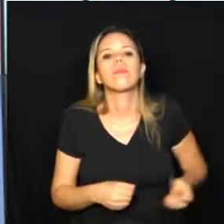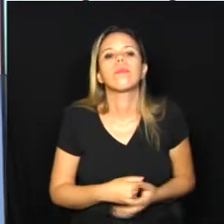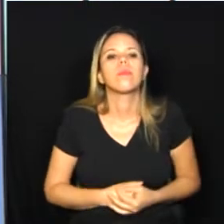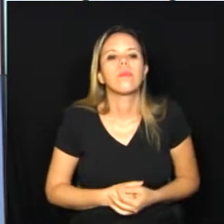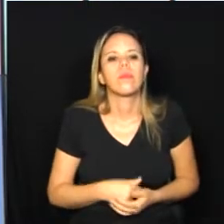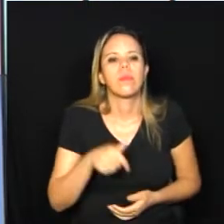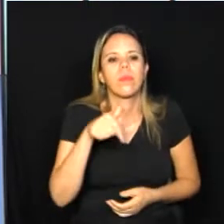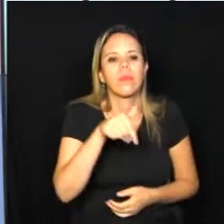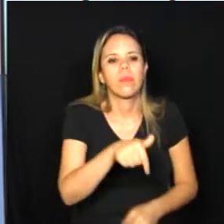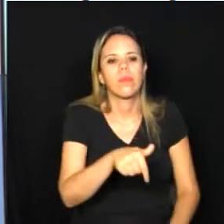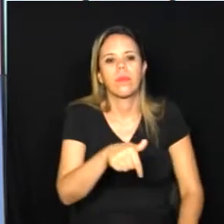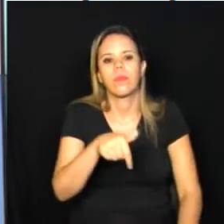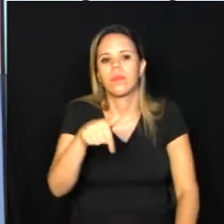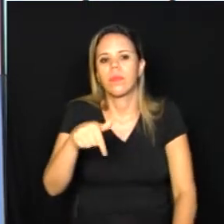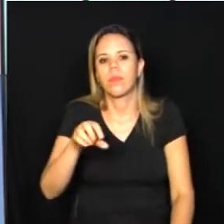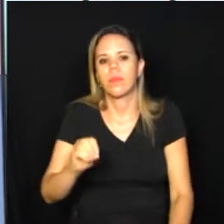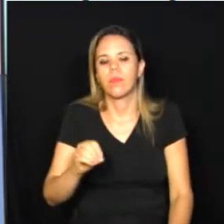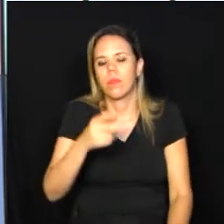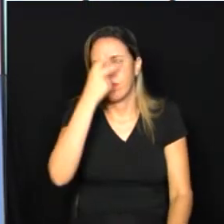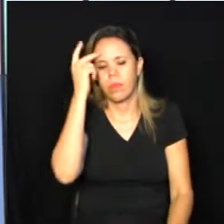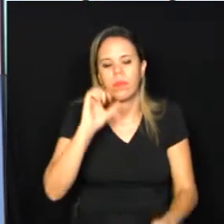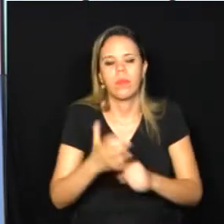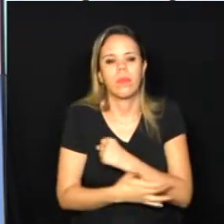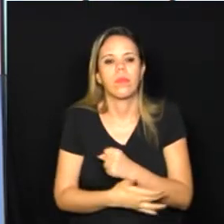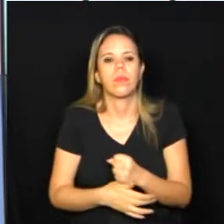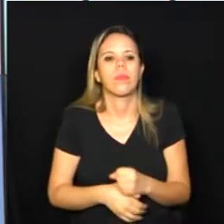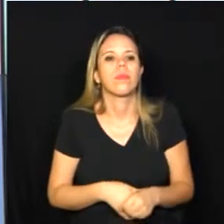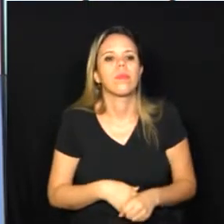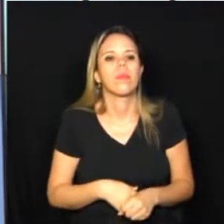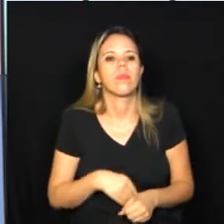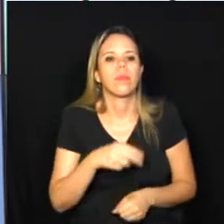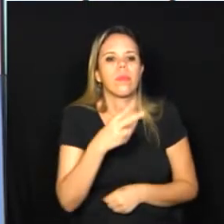511.770 casos da Covid-19, com